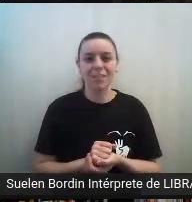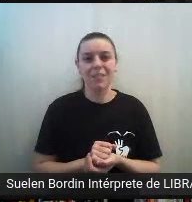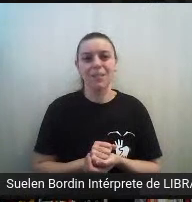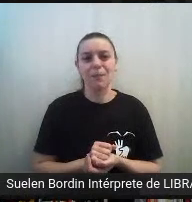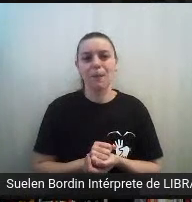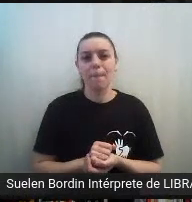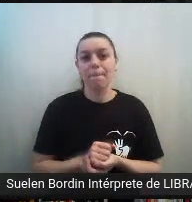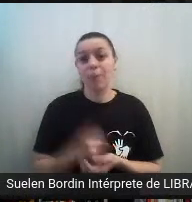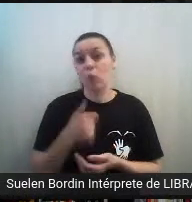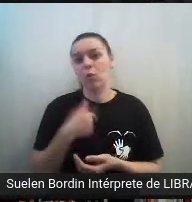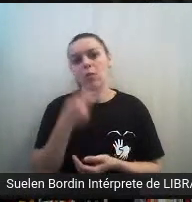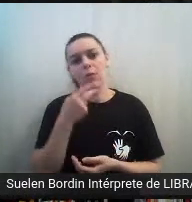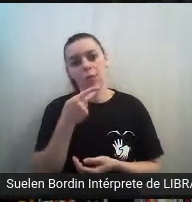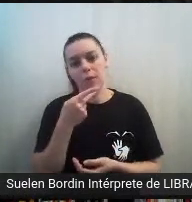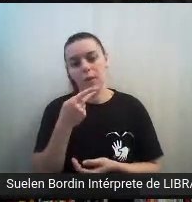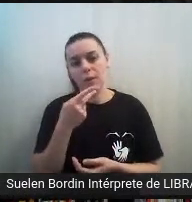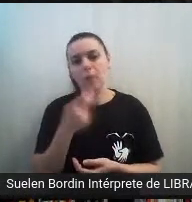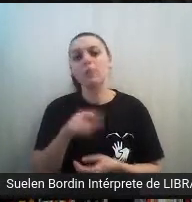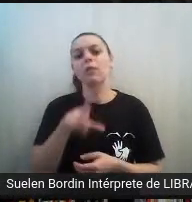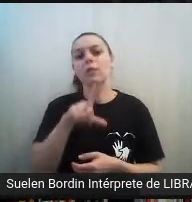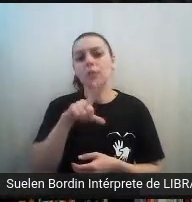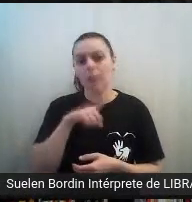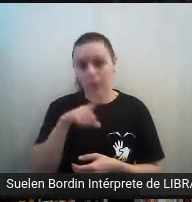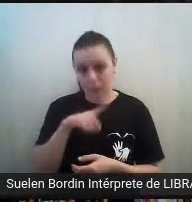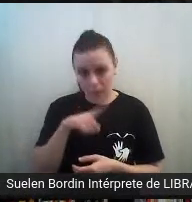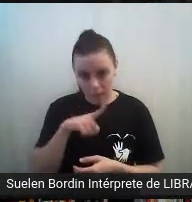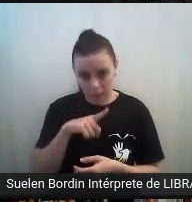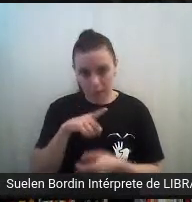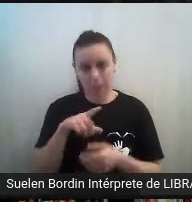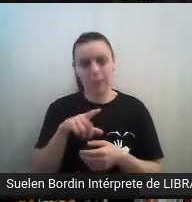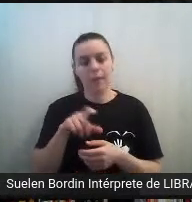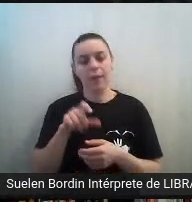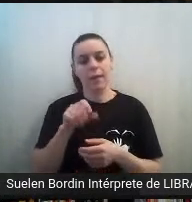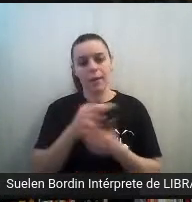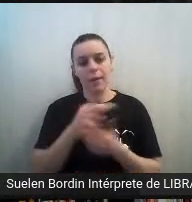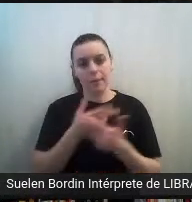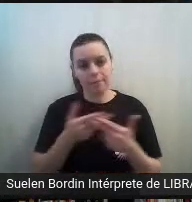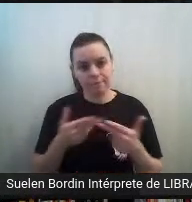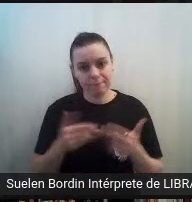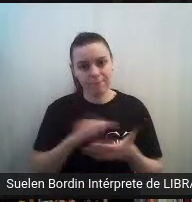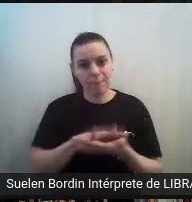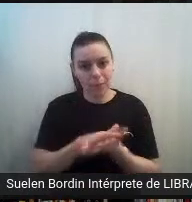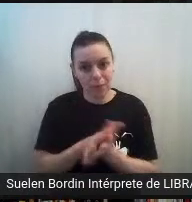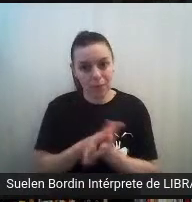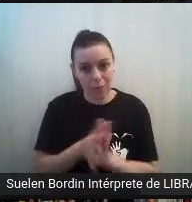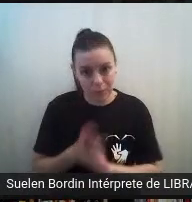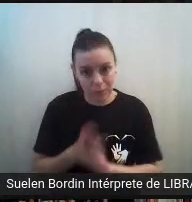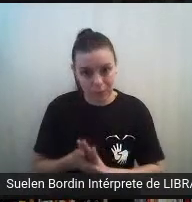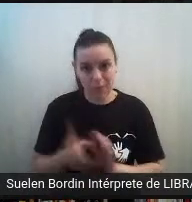eu diria que existem esses casos, existem vários outros relatos, né?